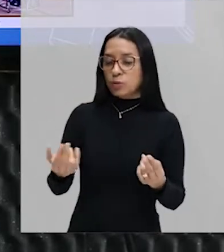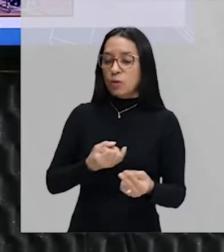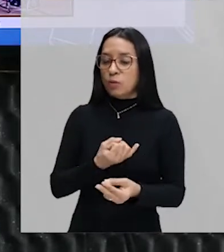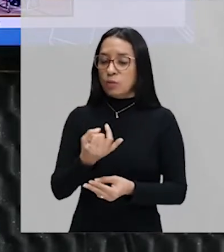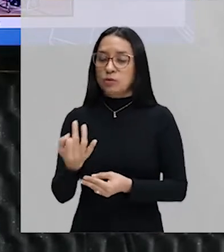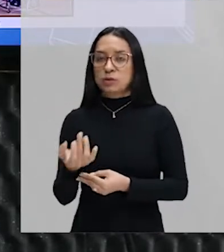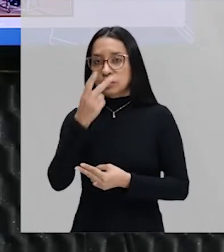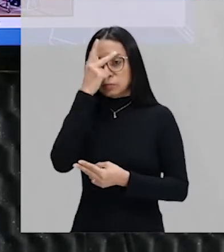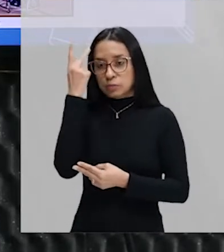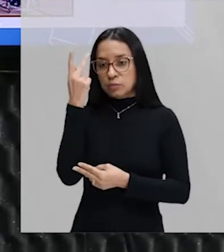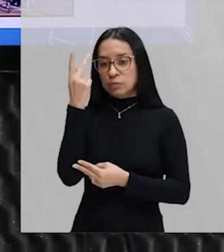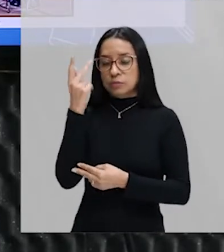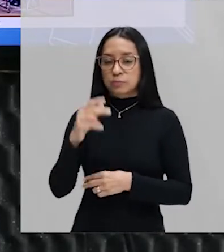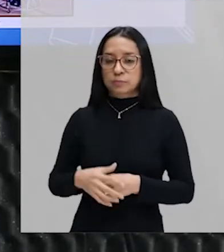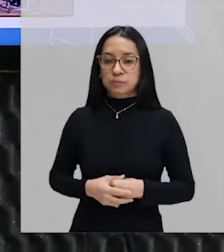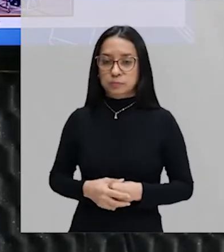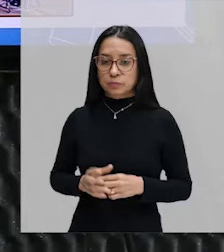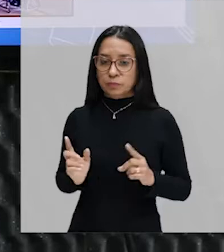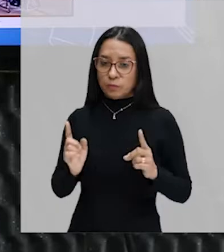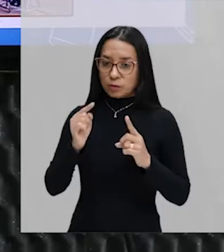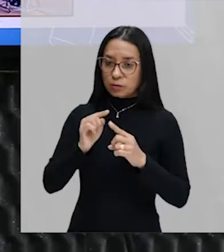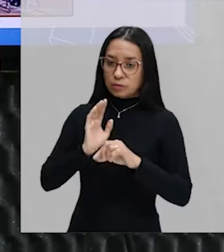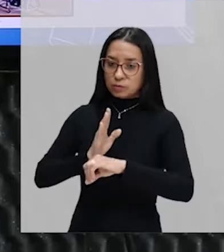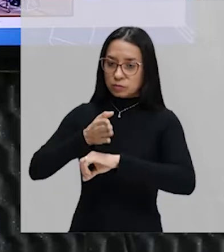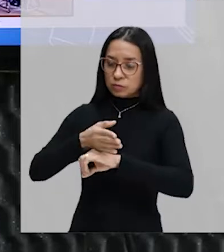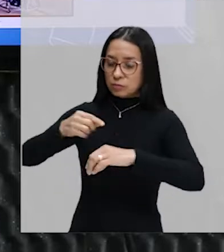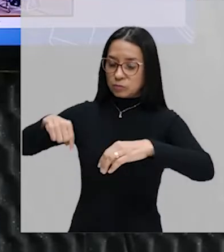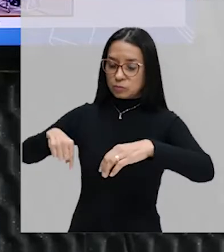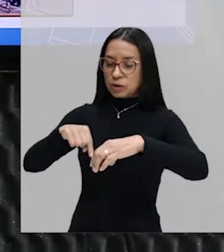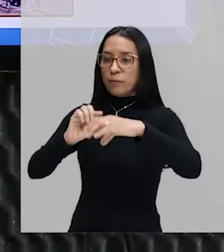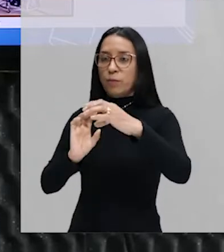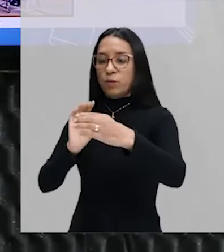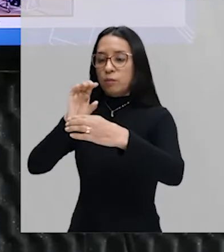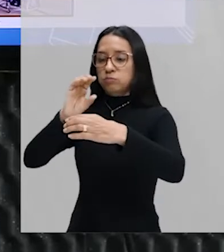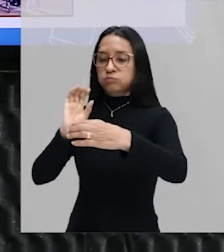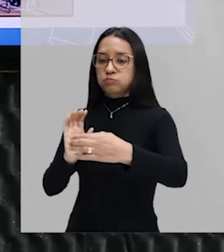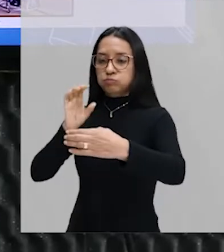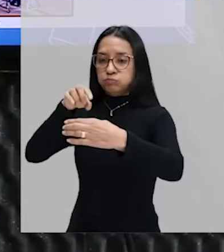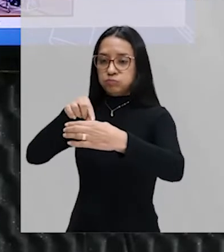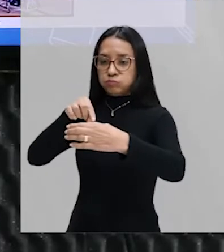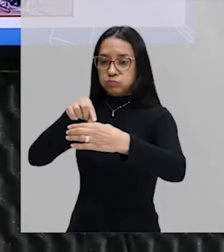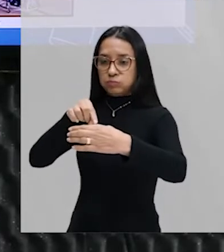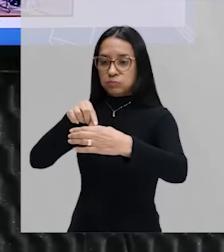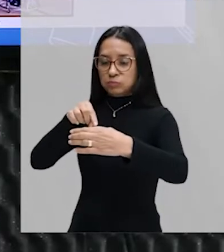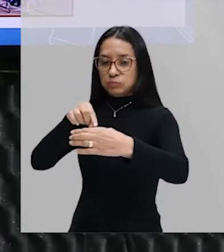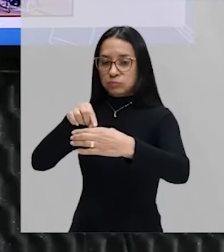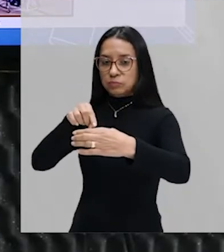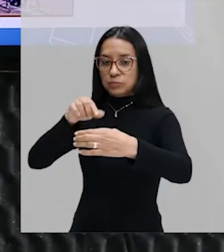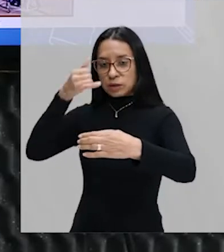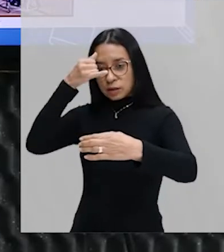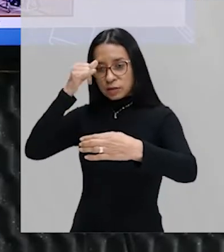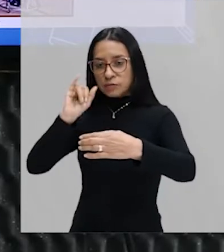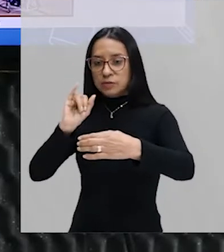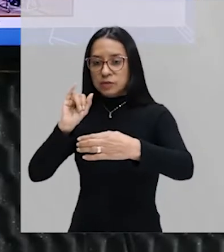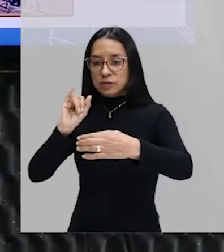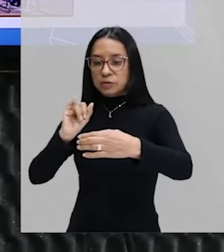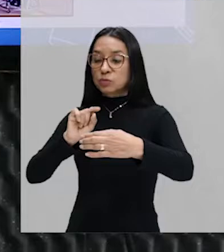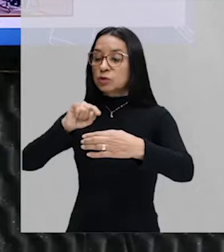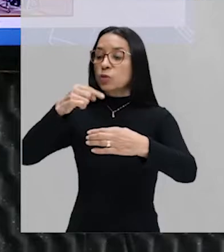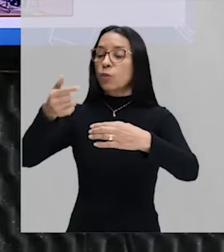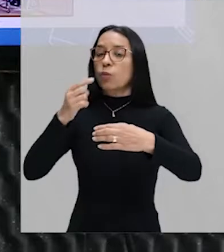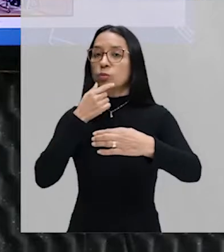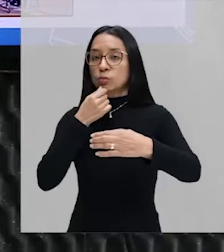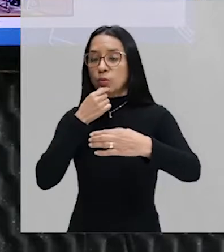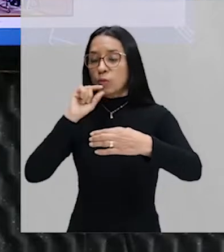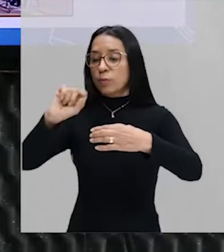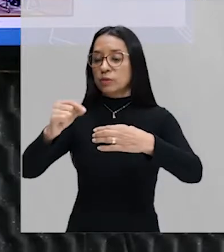convencional. Objetivo do jogo: introduzir a bola no cesto da equipe adversária, evitando que a mesma se aposse da bola ou